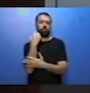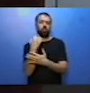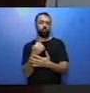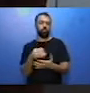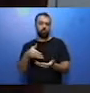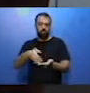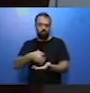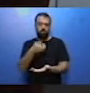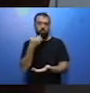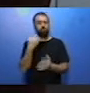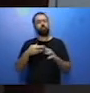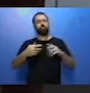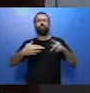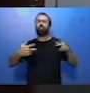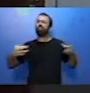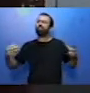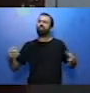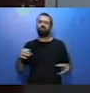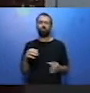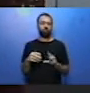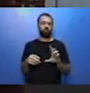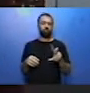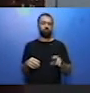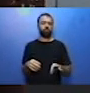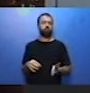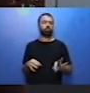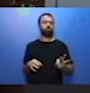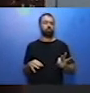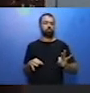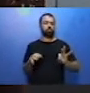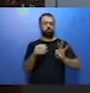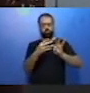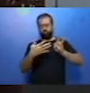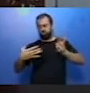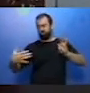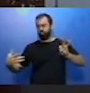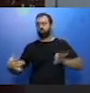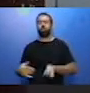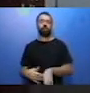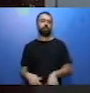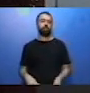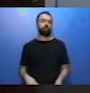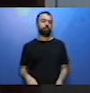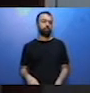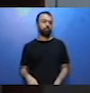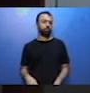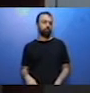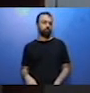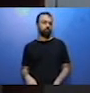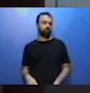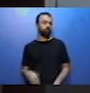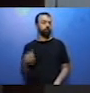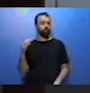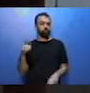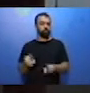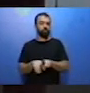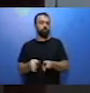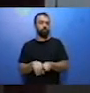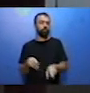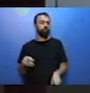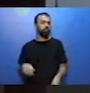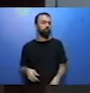abacate entre as outras e números frutas que existe trouxe alguns só de exemplos nós temos